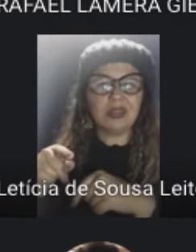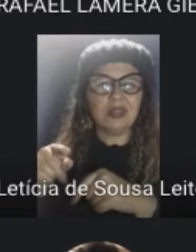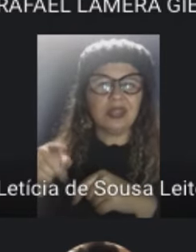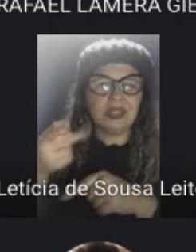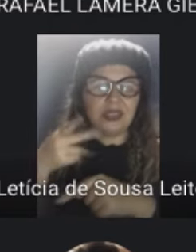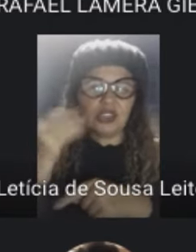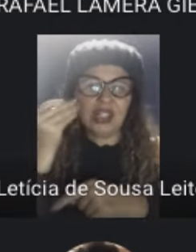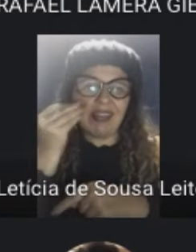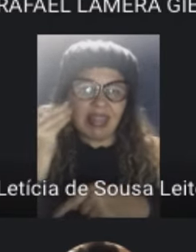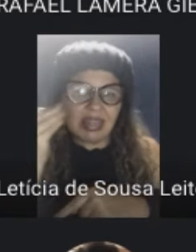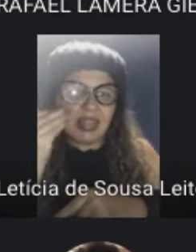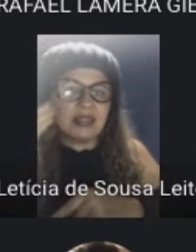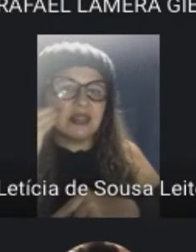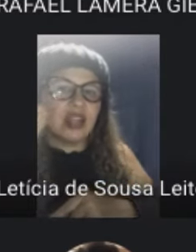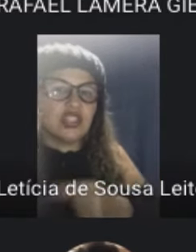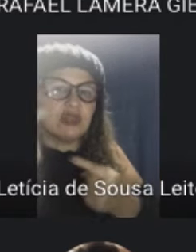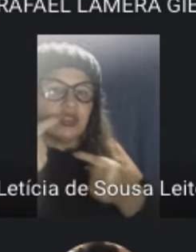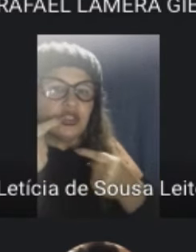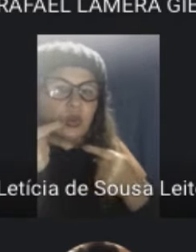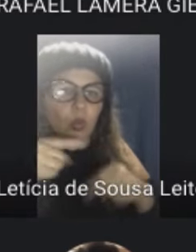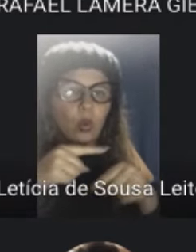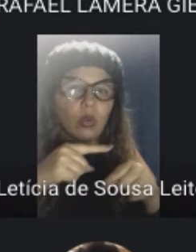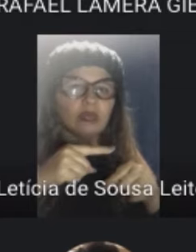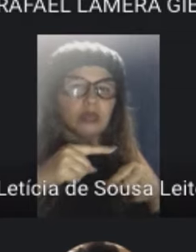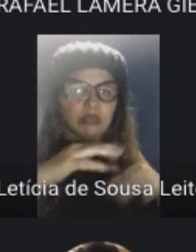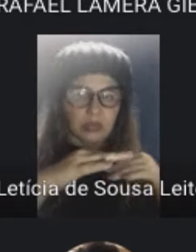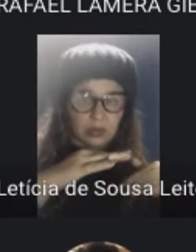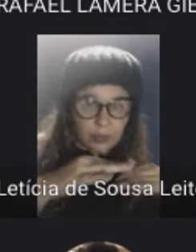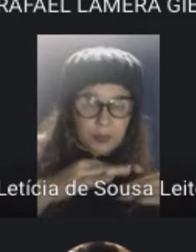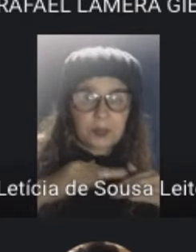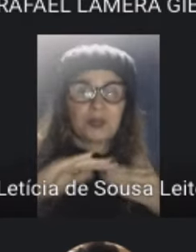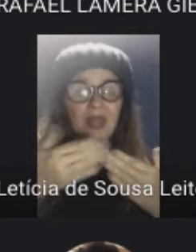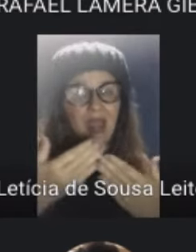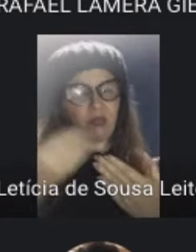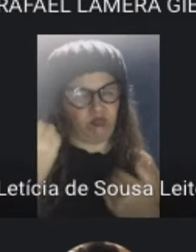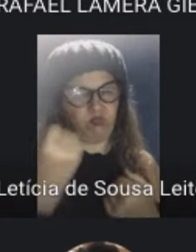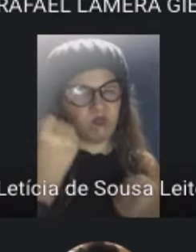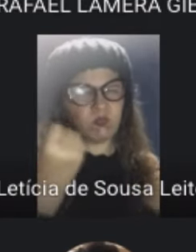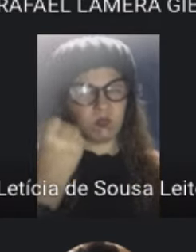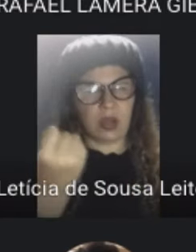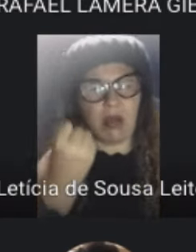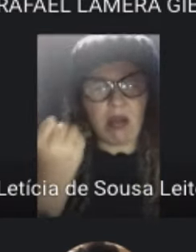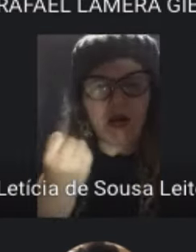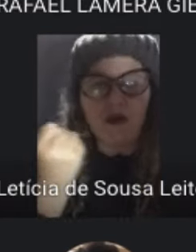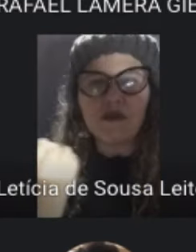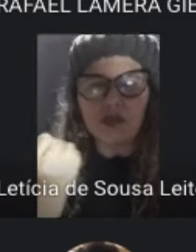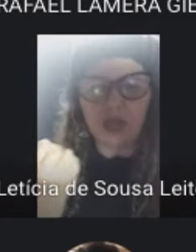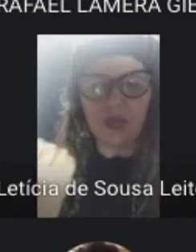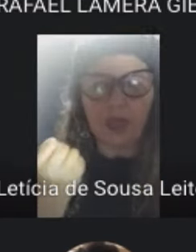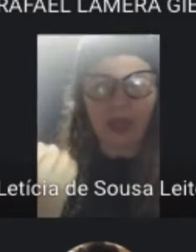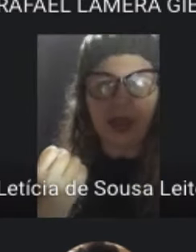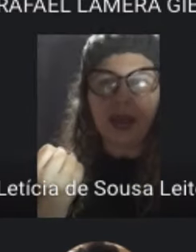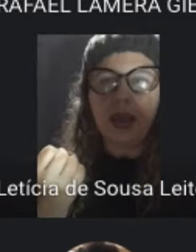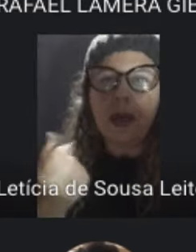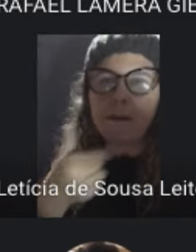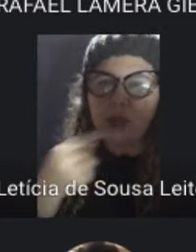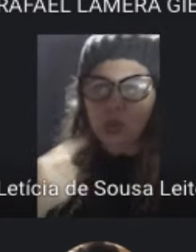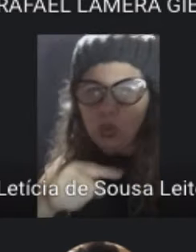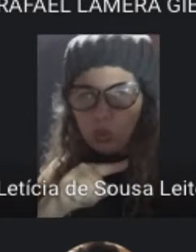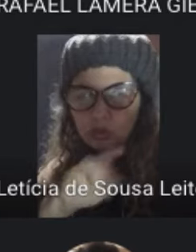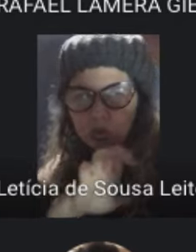desintegrar o território, coisas que são muito graves. Ou seja, ali são crimes efetivamente contra o Estado, e não